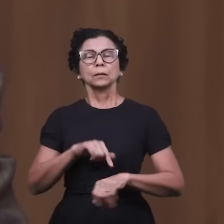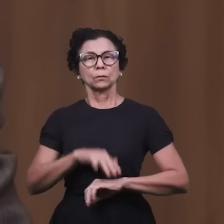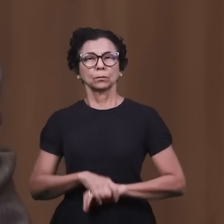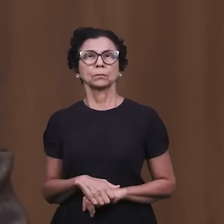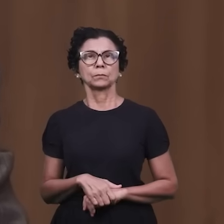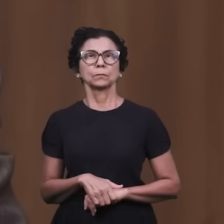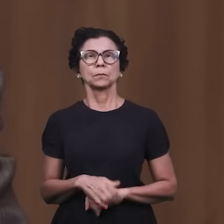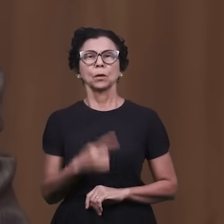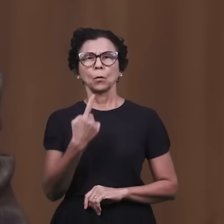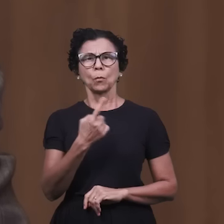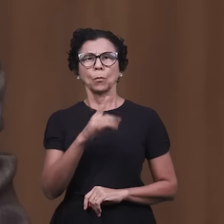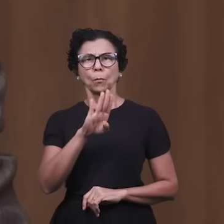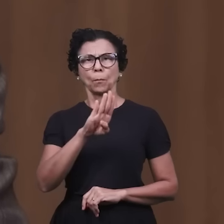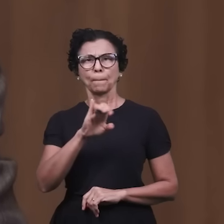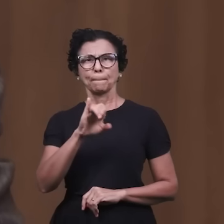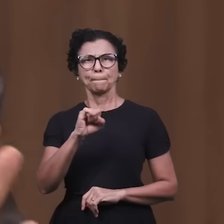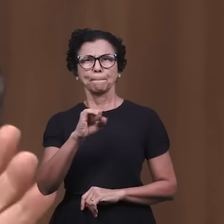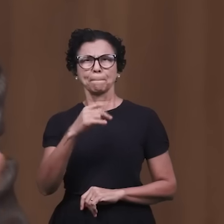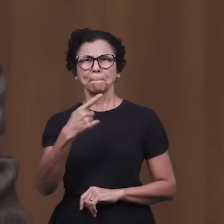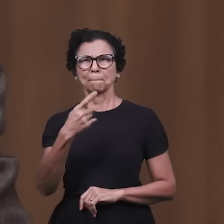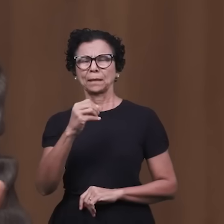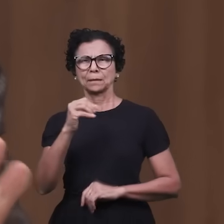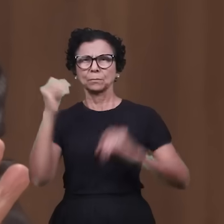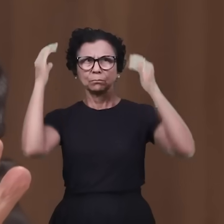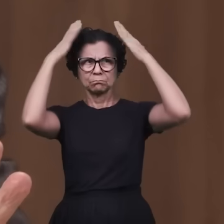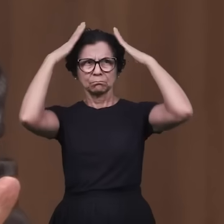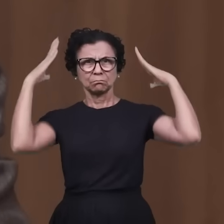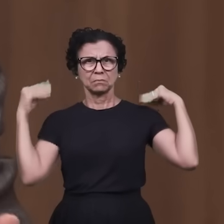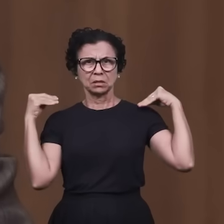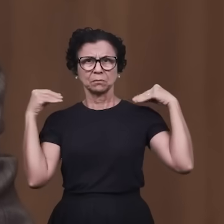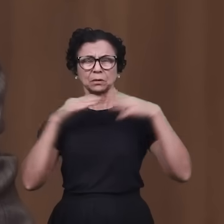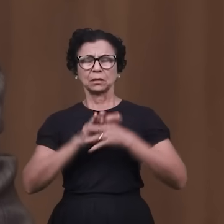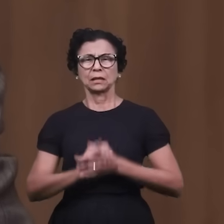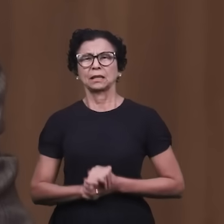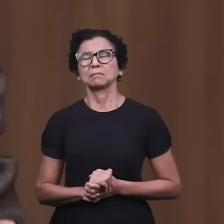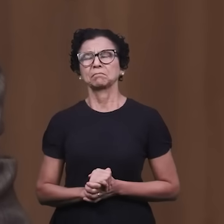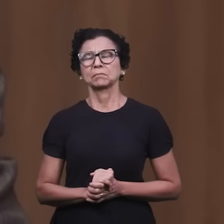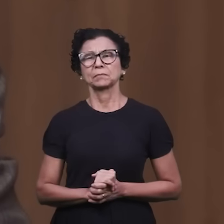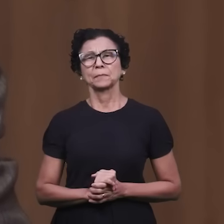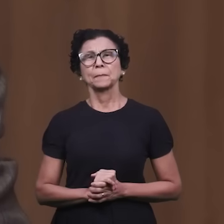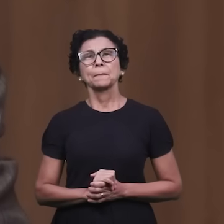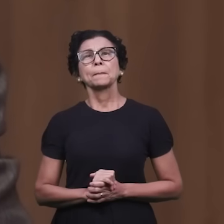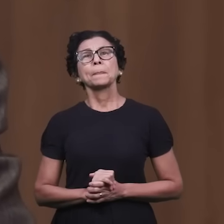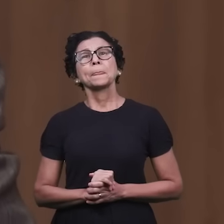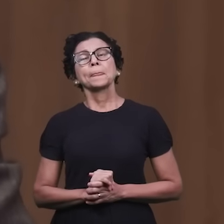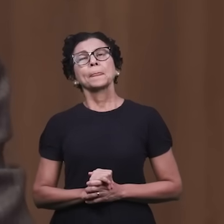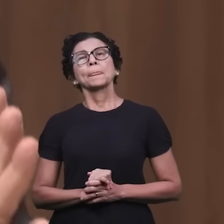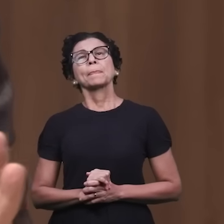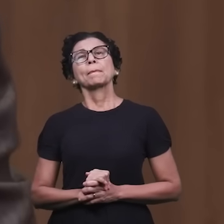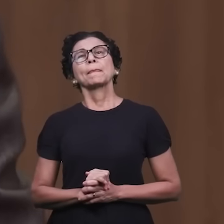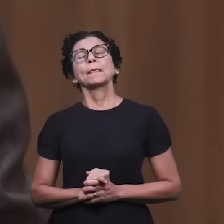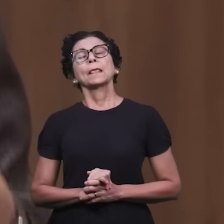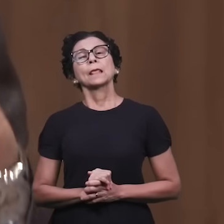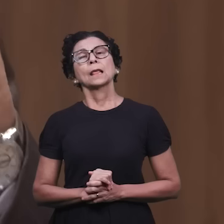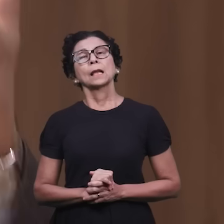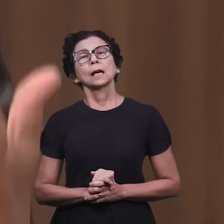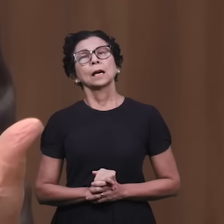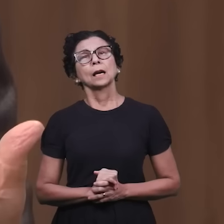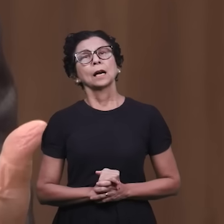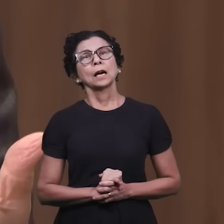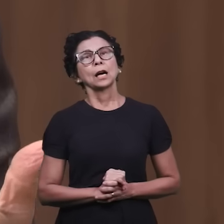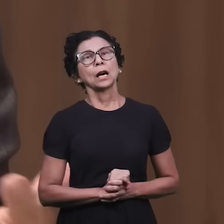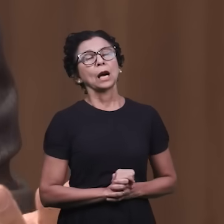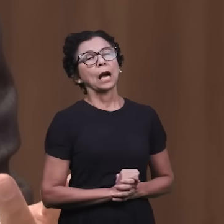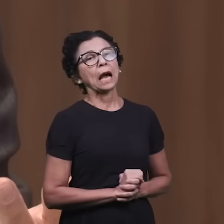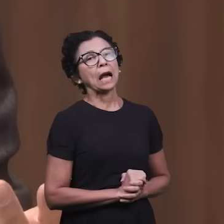um deles, que era o chamado bispo de Roma, me parece que em 590, não sei se é Gregório I, alguma coisa assim, ele então se sagrou